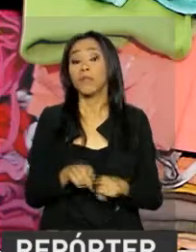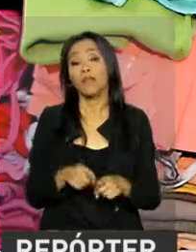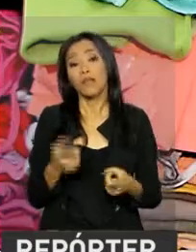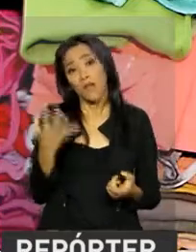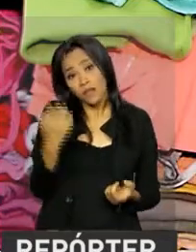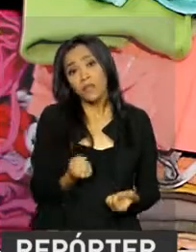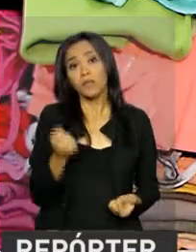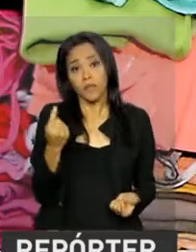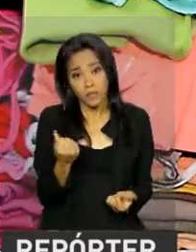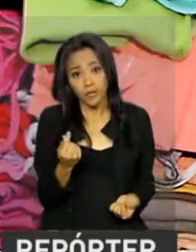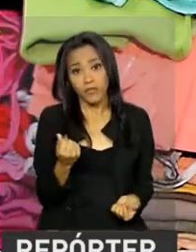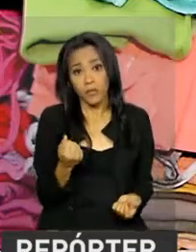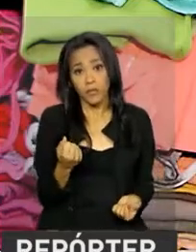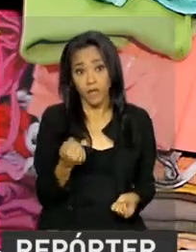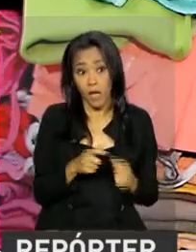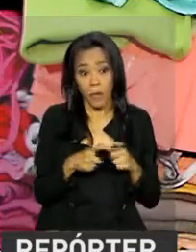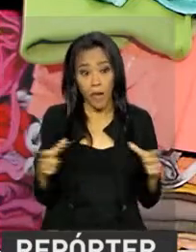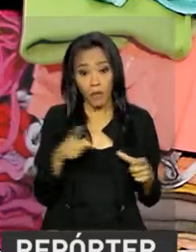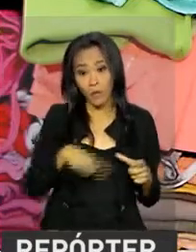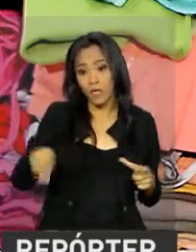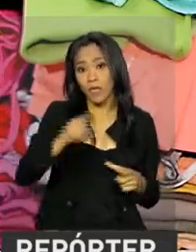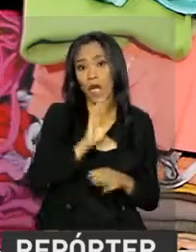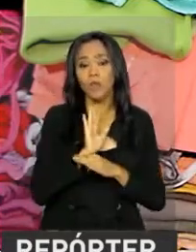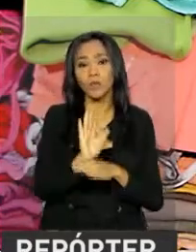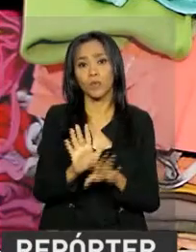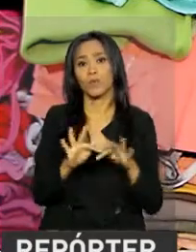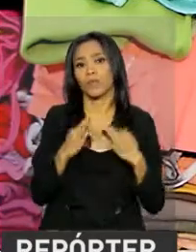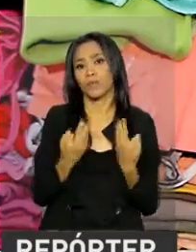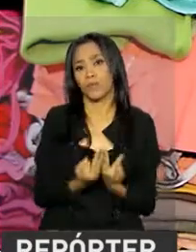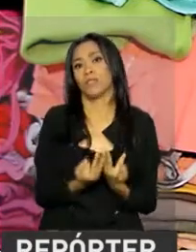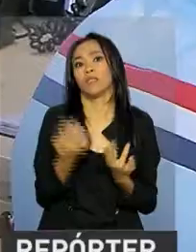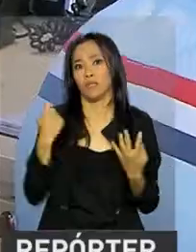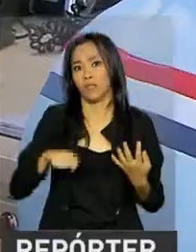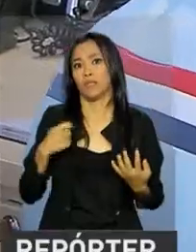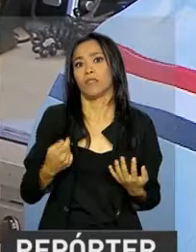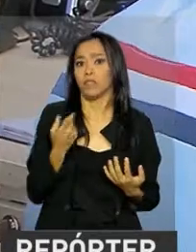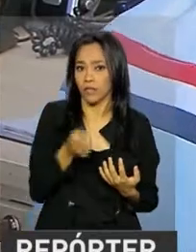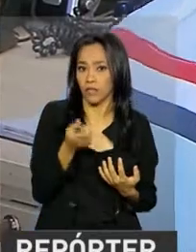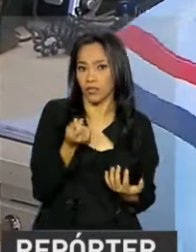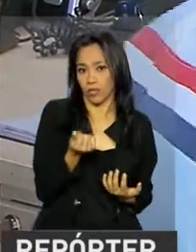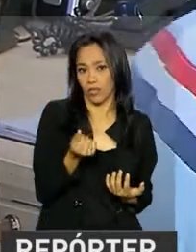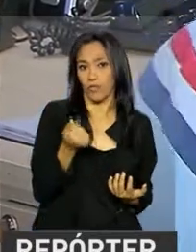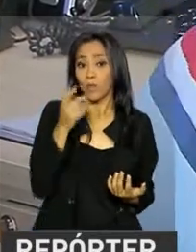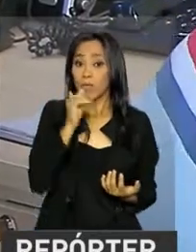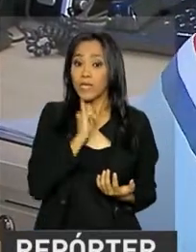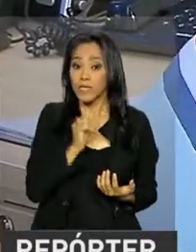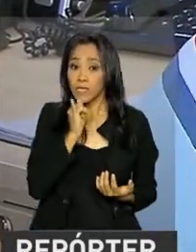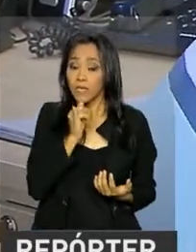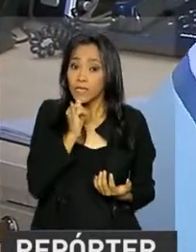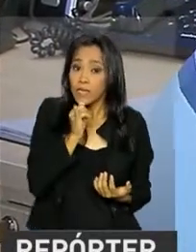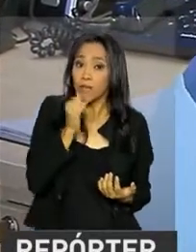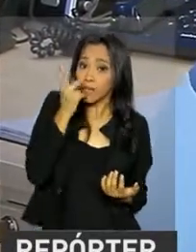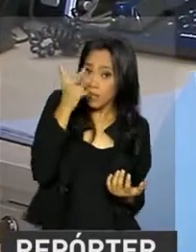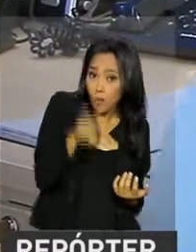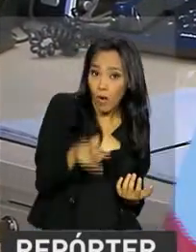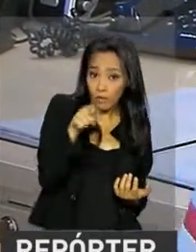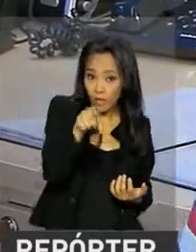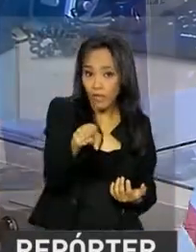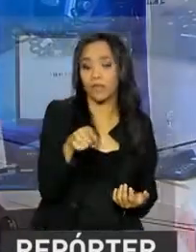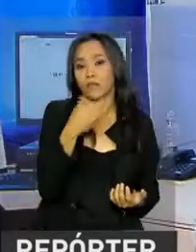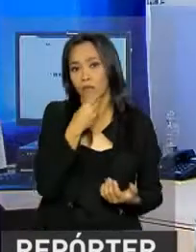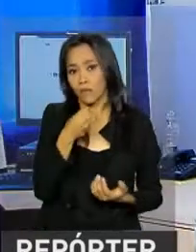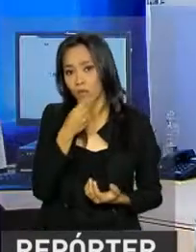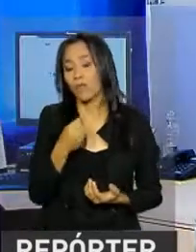recurso é que muitos deles ajuda à família e muitas famílias vive desse dinheiro para que exemplos como o do claudiano se multipliquem pelo